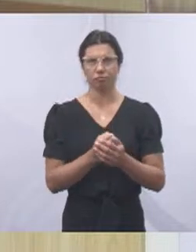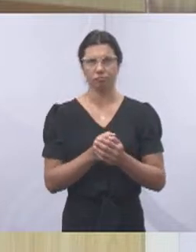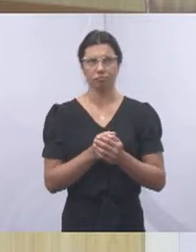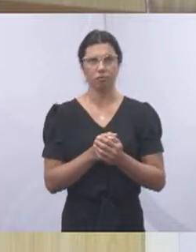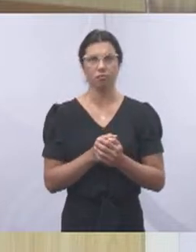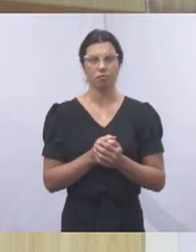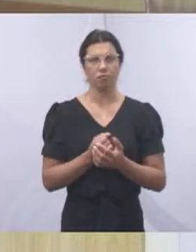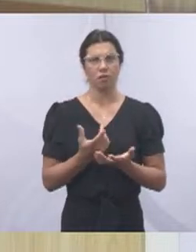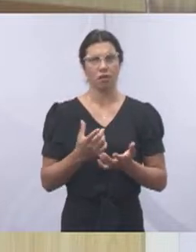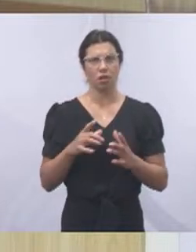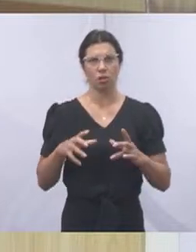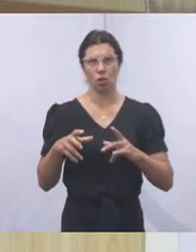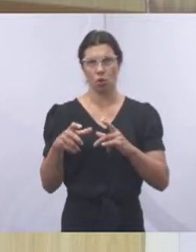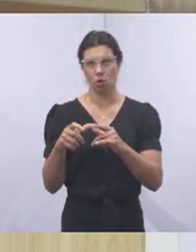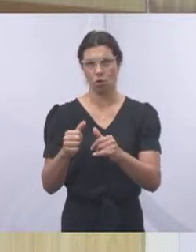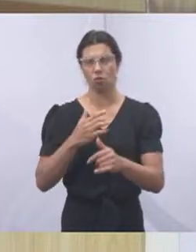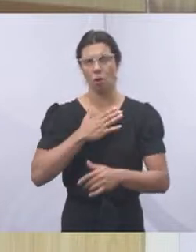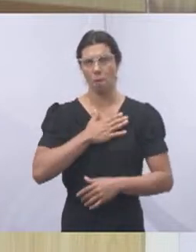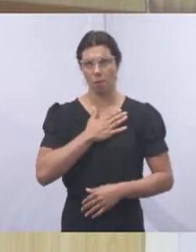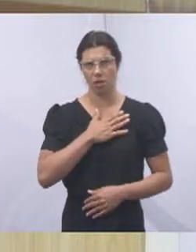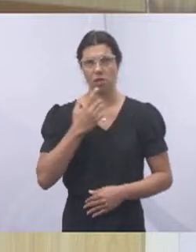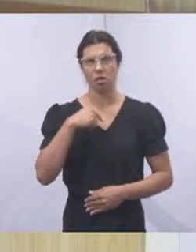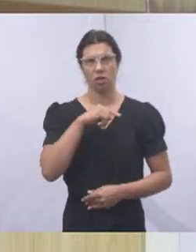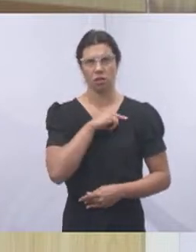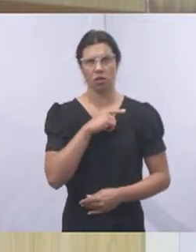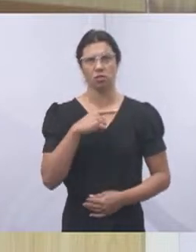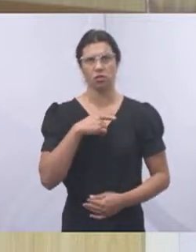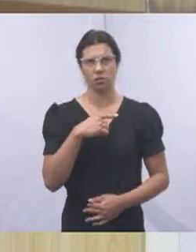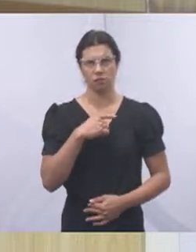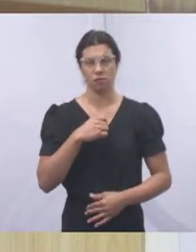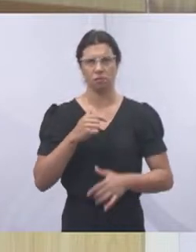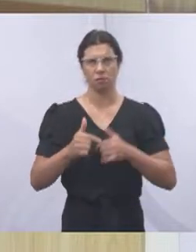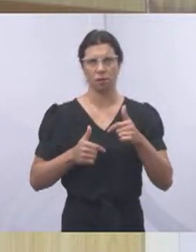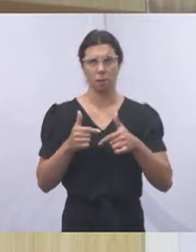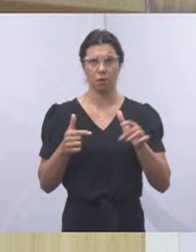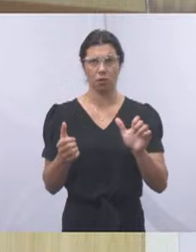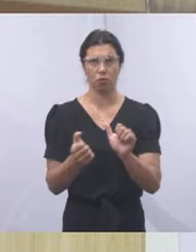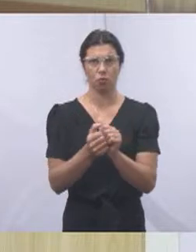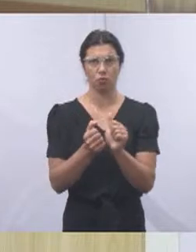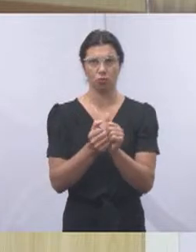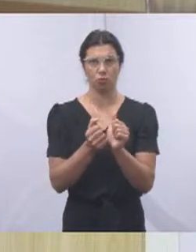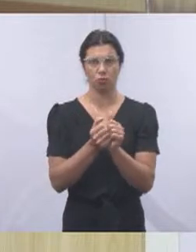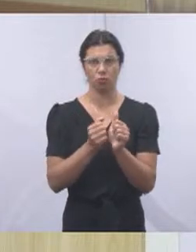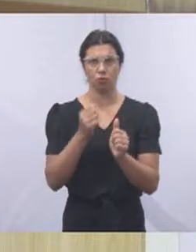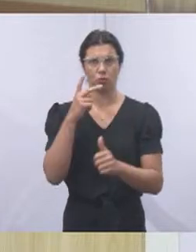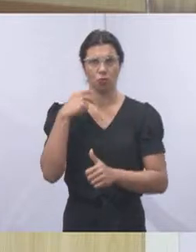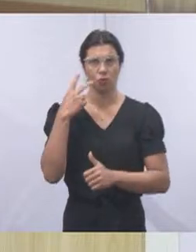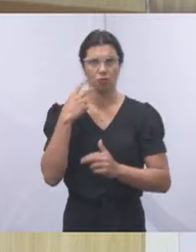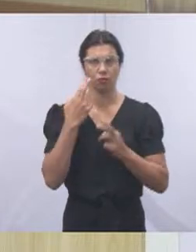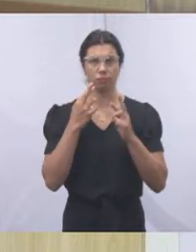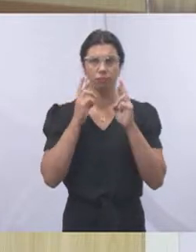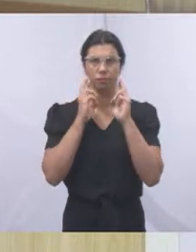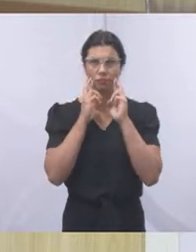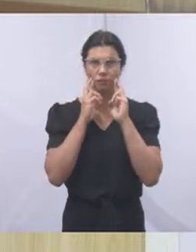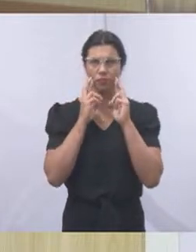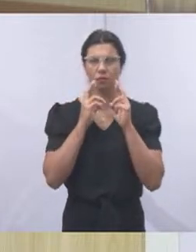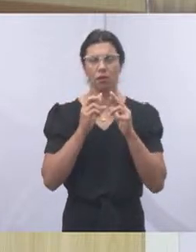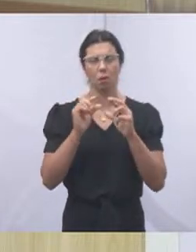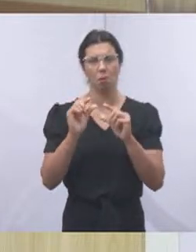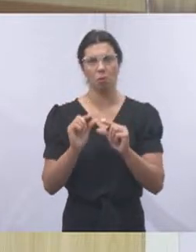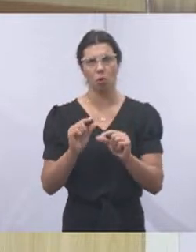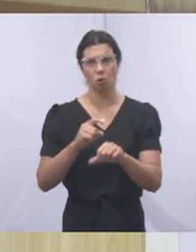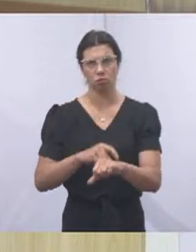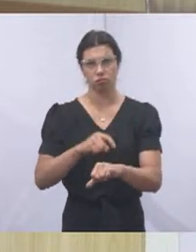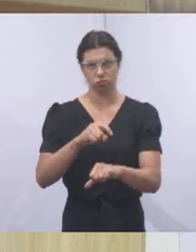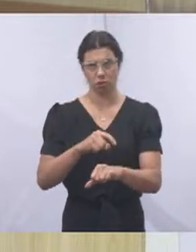É consenso o prazer que nós tivemos de trabalhar aqui ao lado do vereador Roberto Abreu, mesmo que por pouco